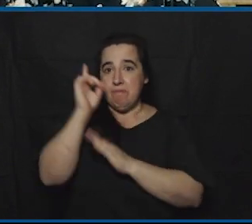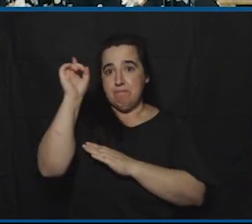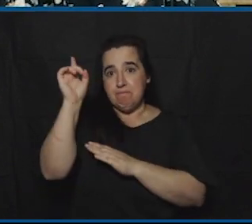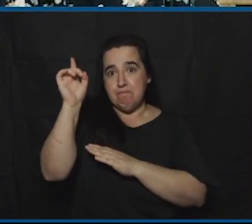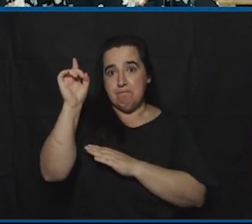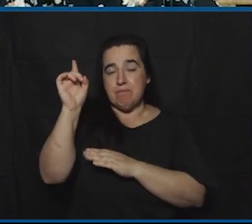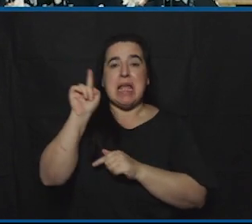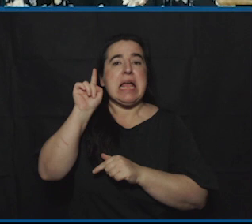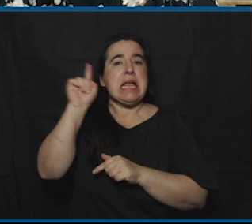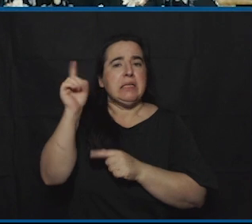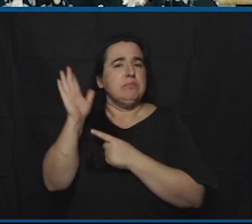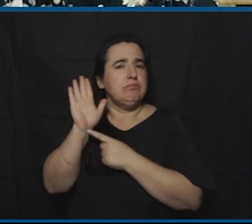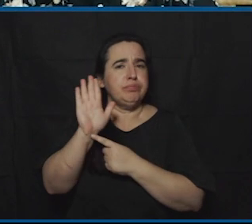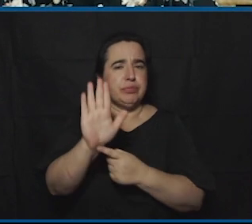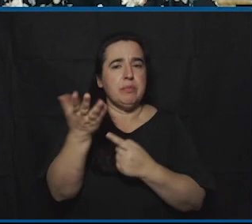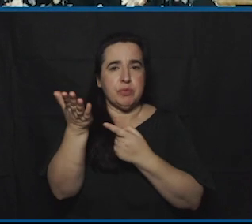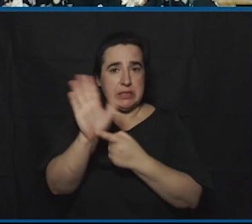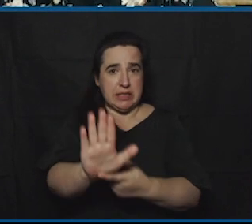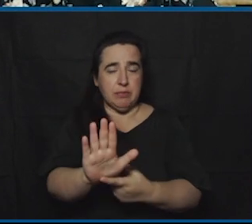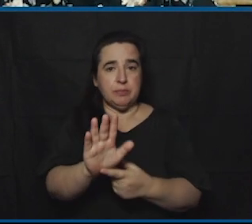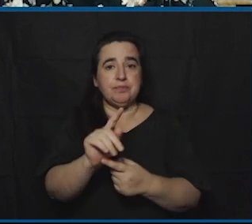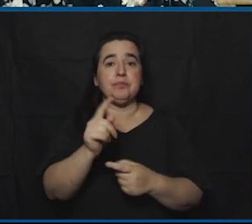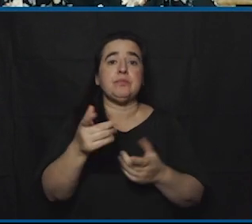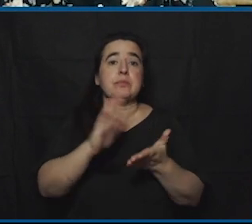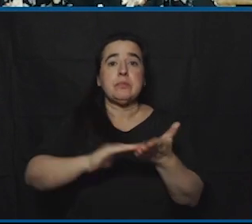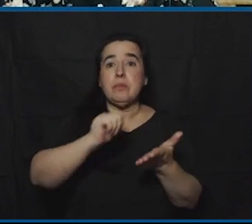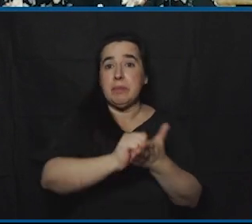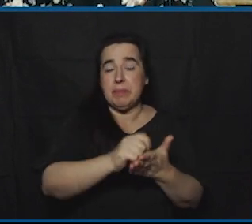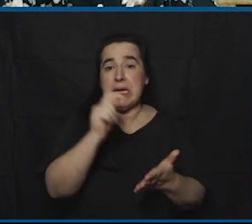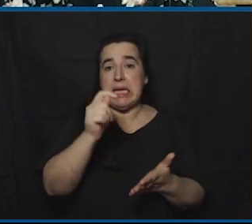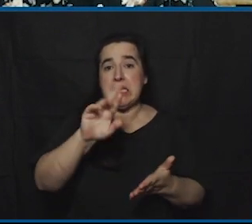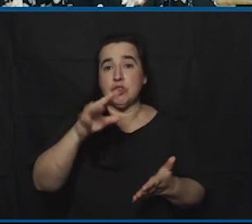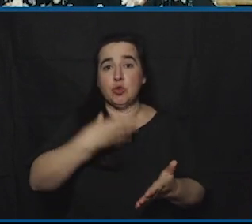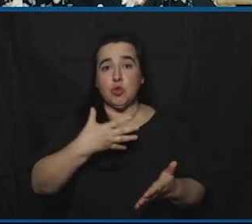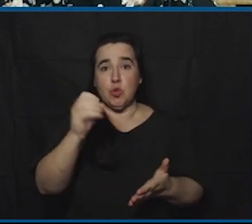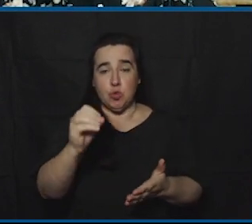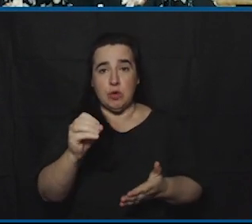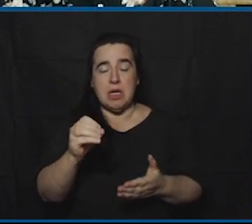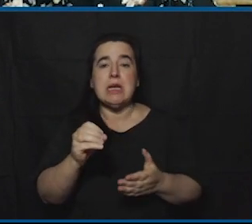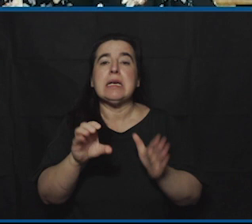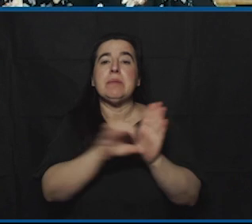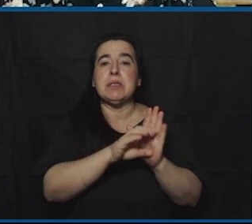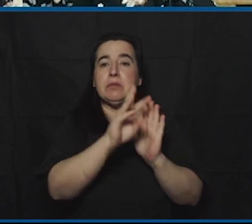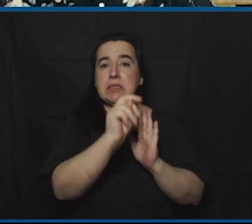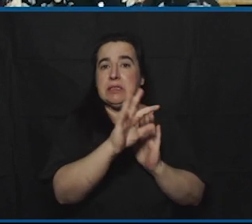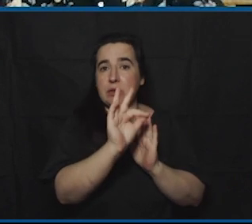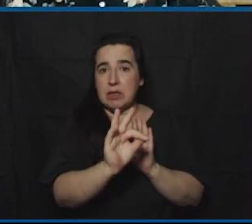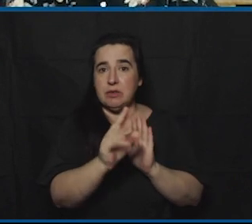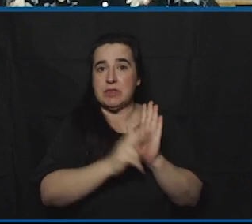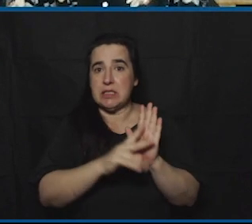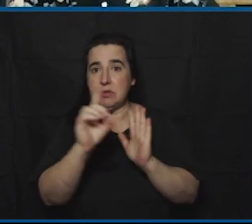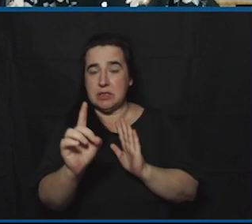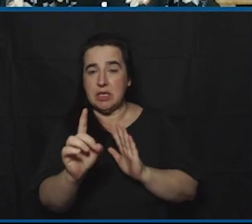os quais ele mesmo revelou. Por exemplo, nós temos Êxodo capítulo 34, versículo 6, onde diz o seguinte: passando,